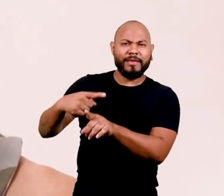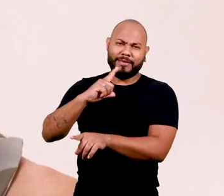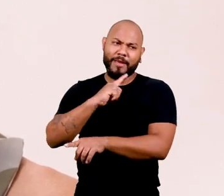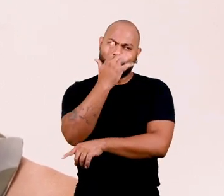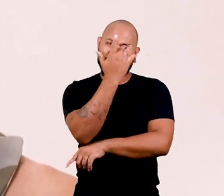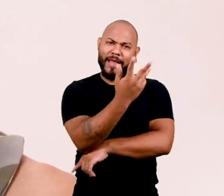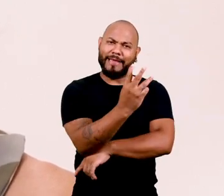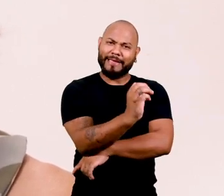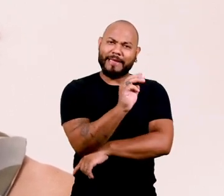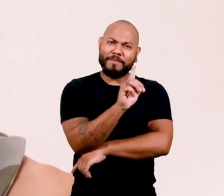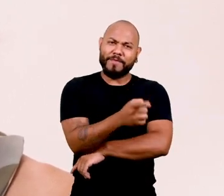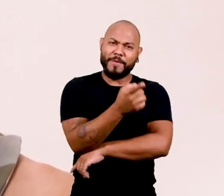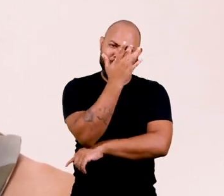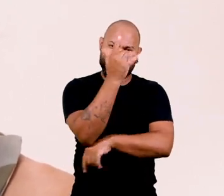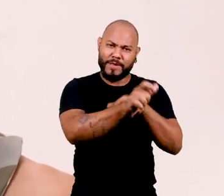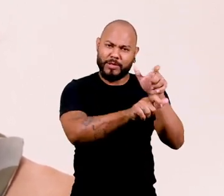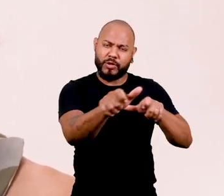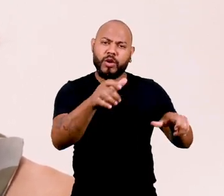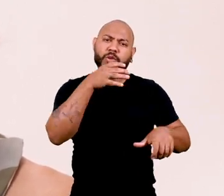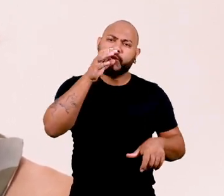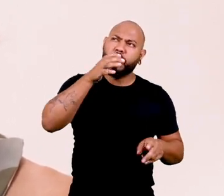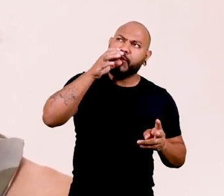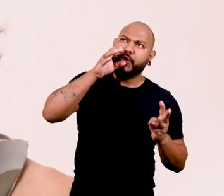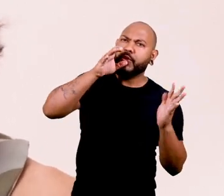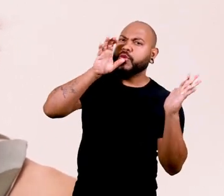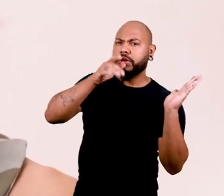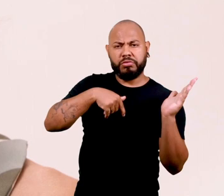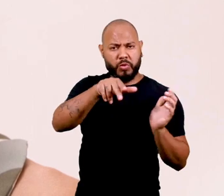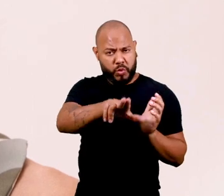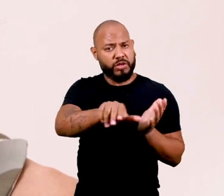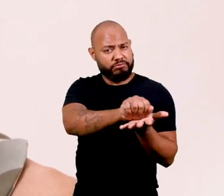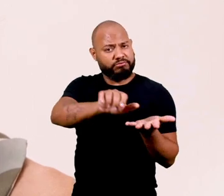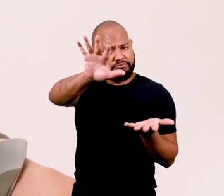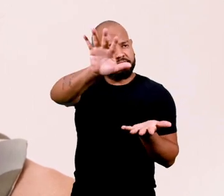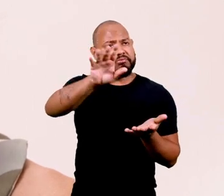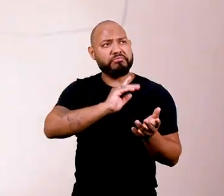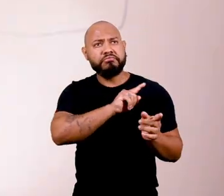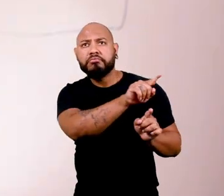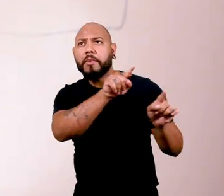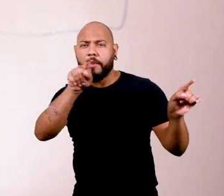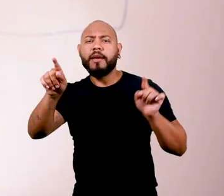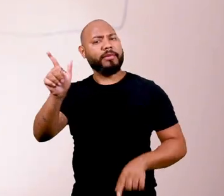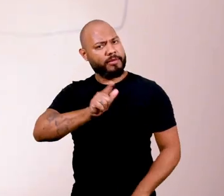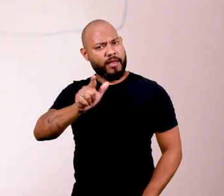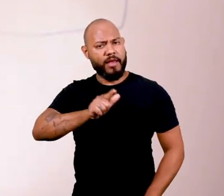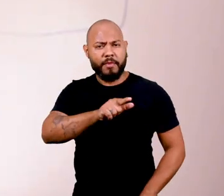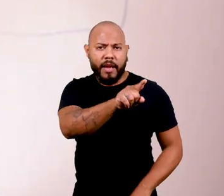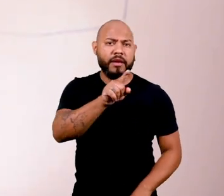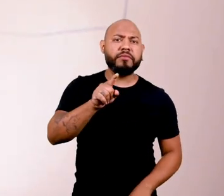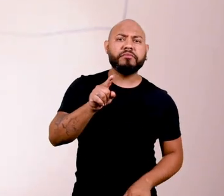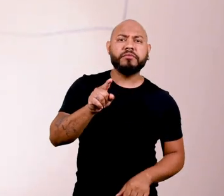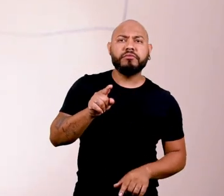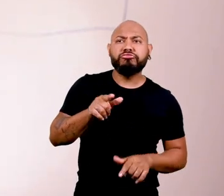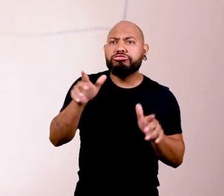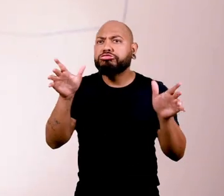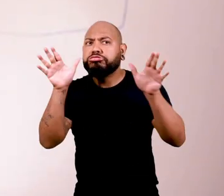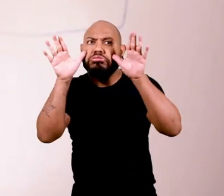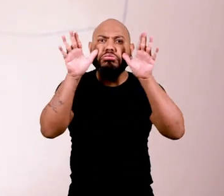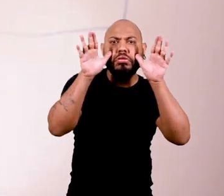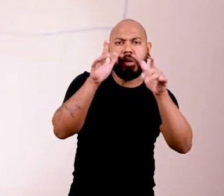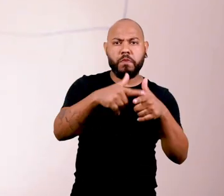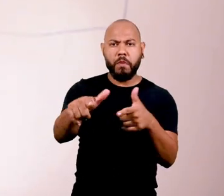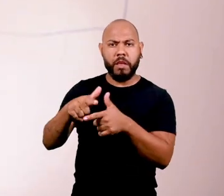mil pessoas bebendo ayahuasca regularmente e ninguém escuta falar de nenhum problema mais